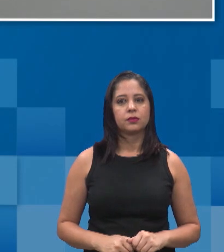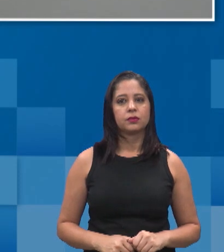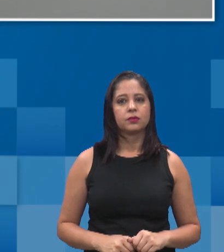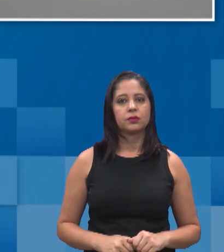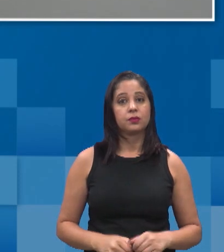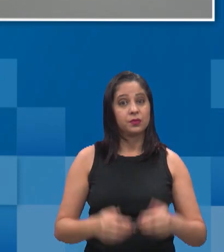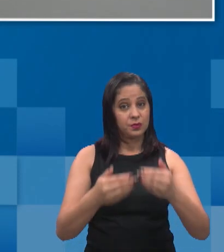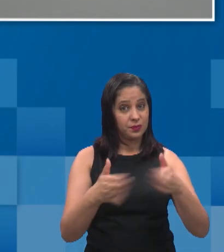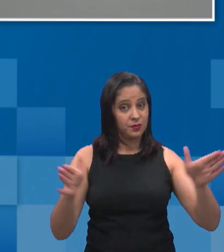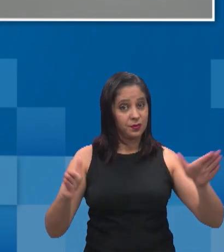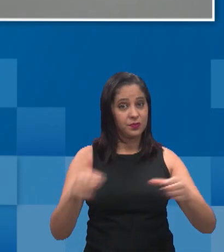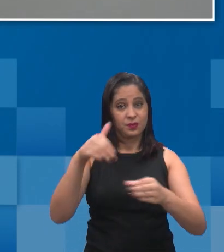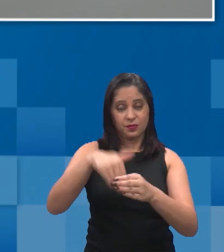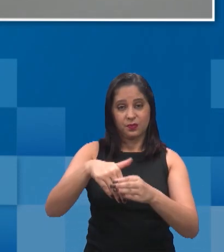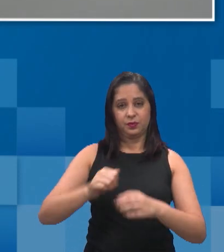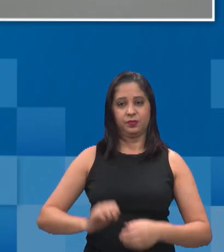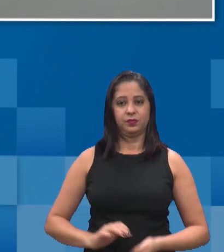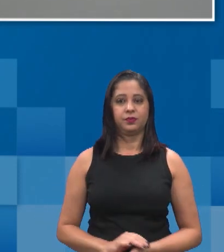Aberta a votação.